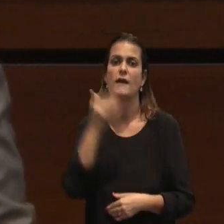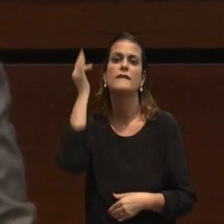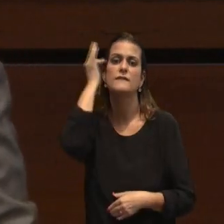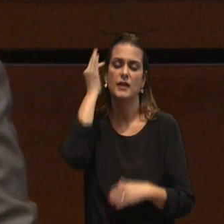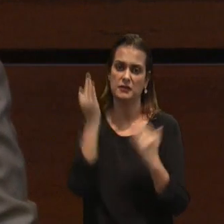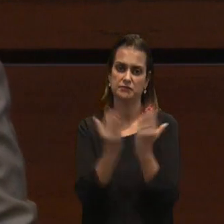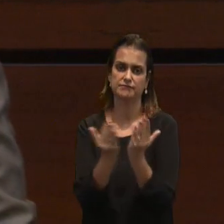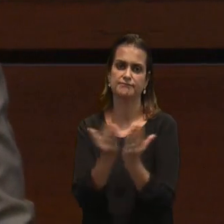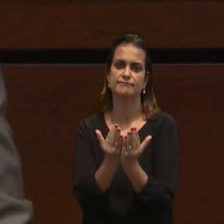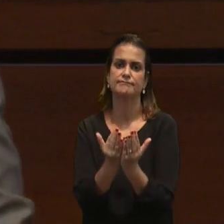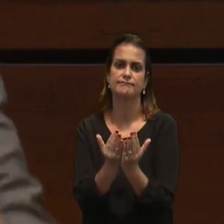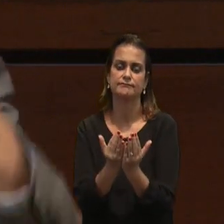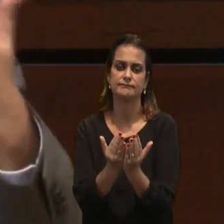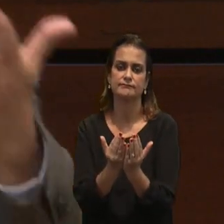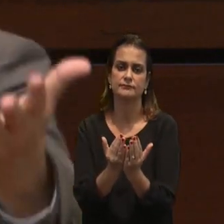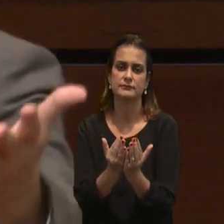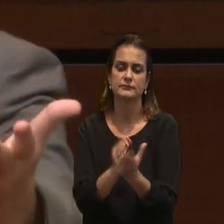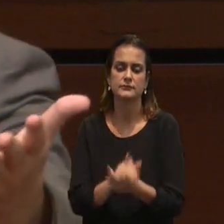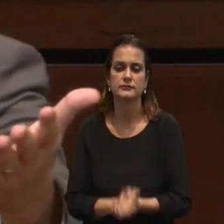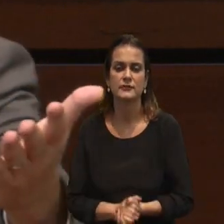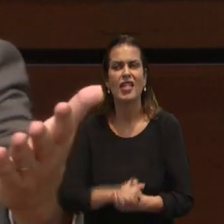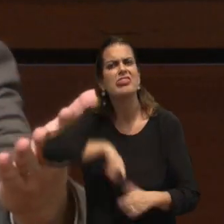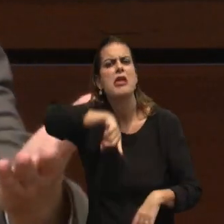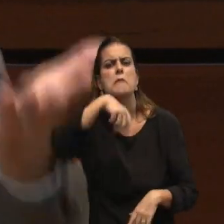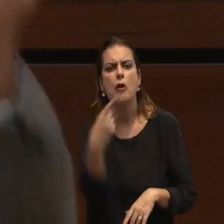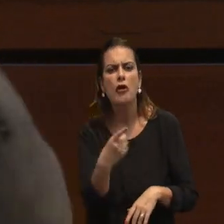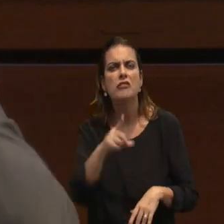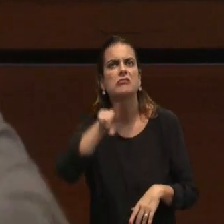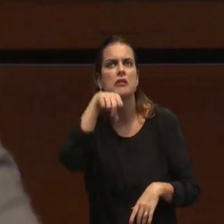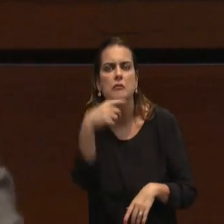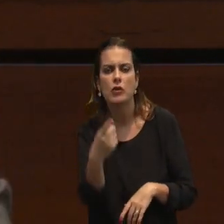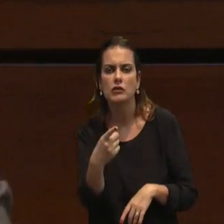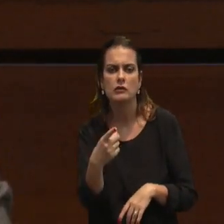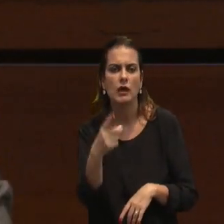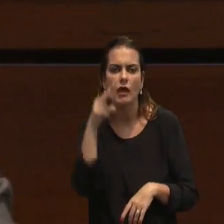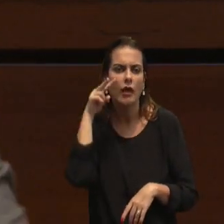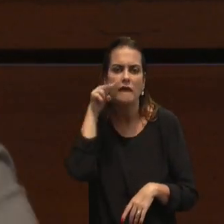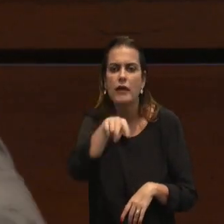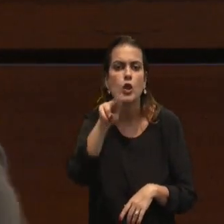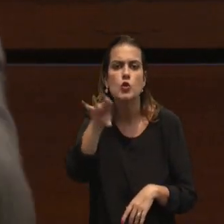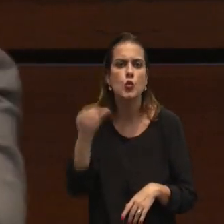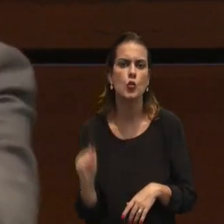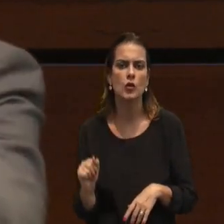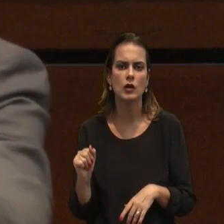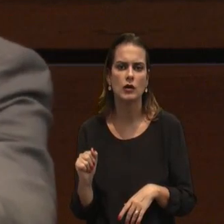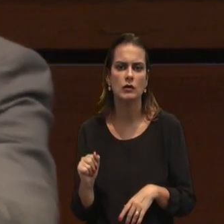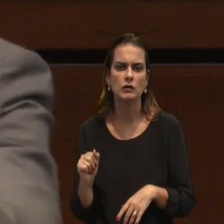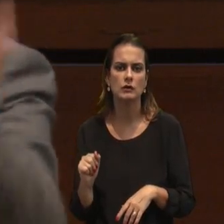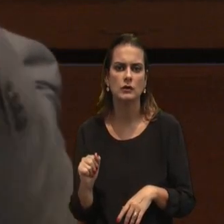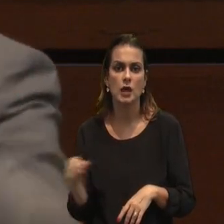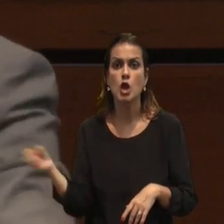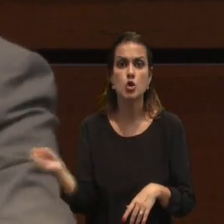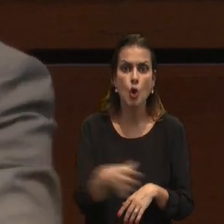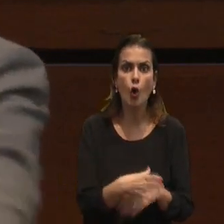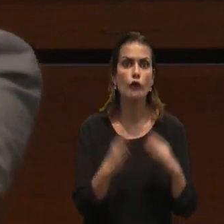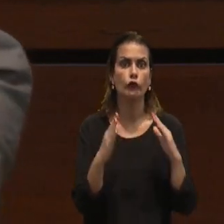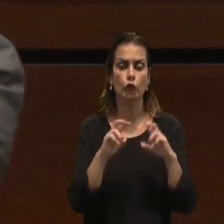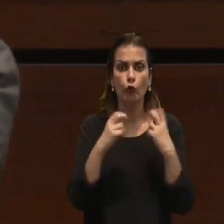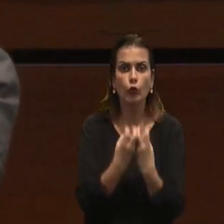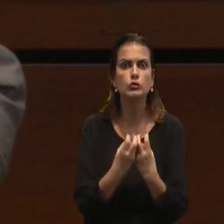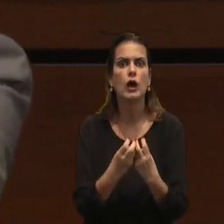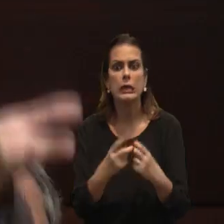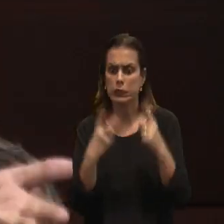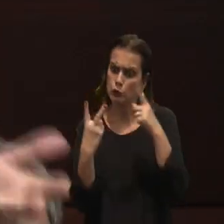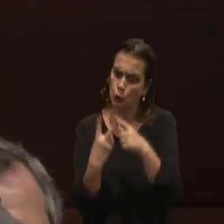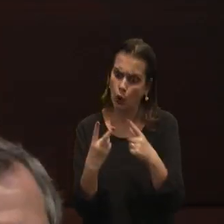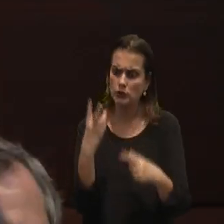cristã. Depois eu assisto, e aí você não assiste depois, e logo vem outro culto, e você já pensa, agora tenho